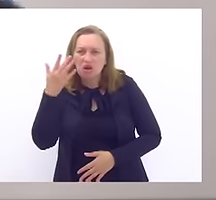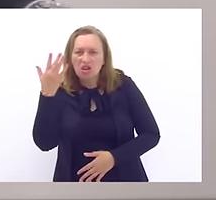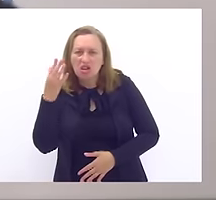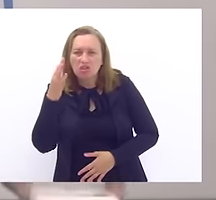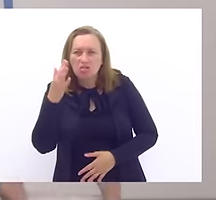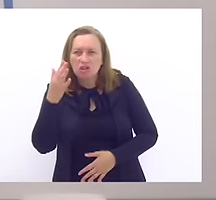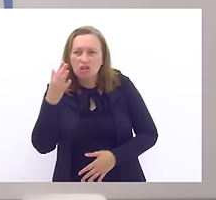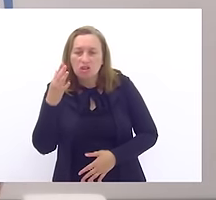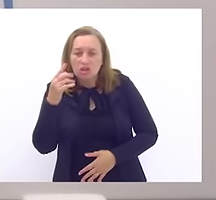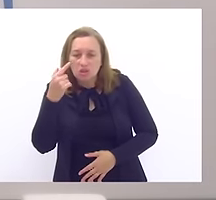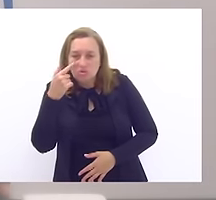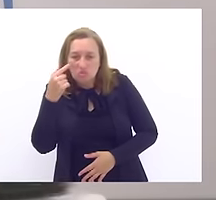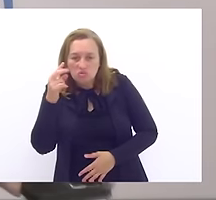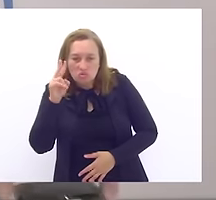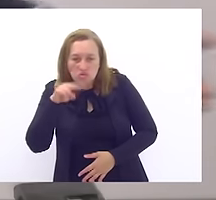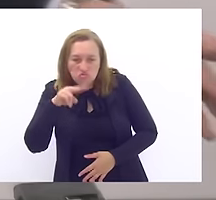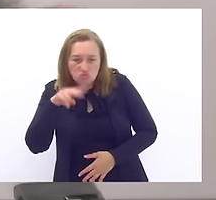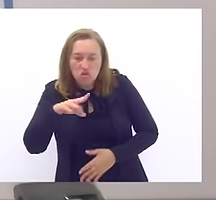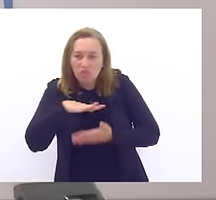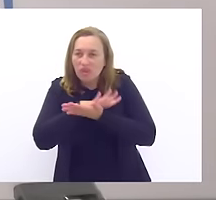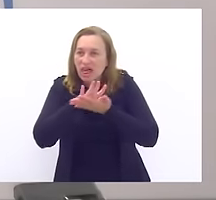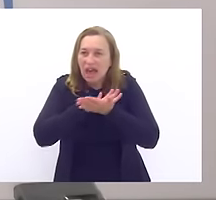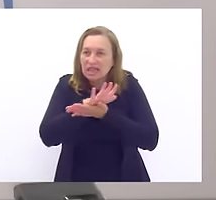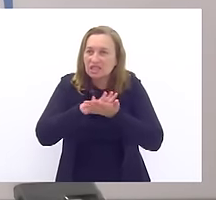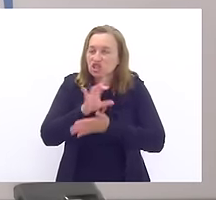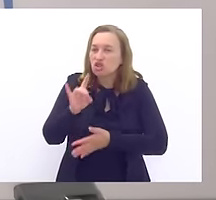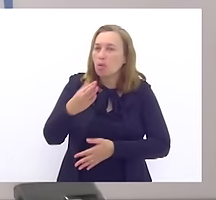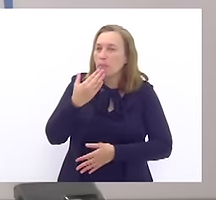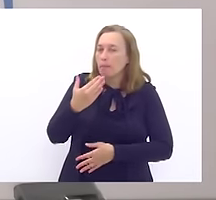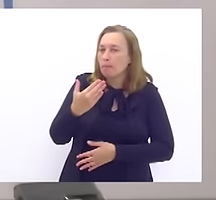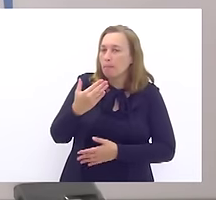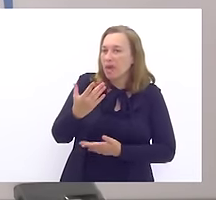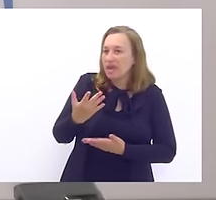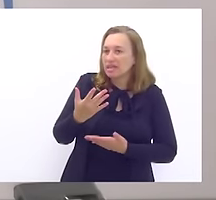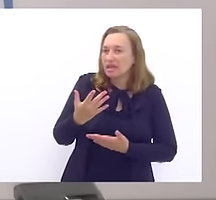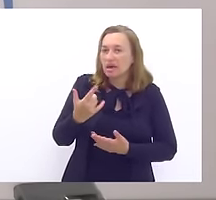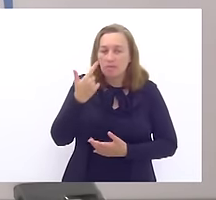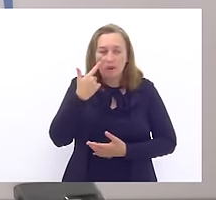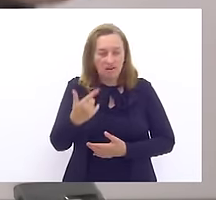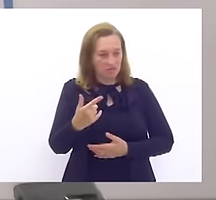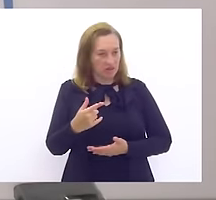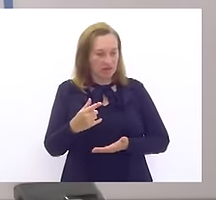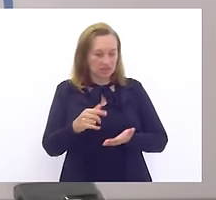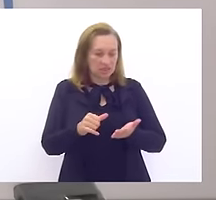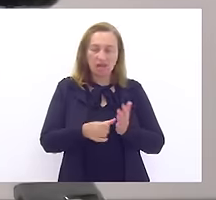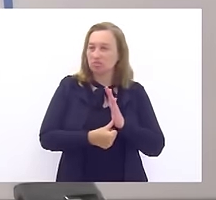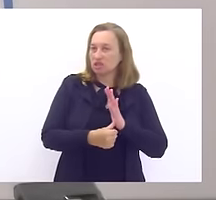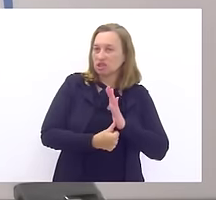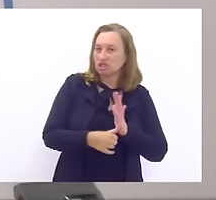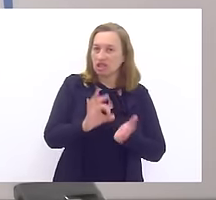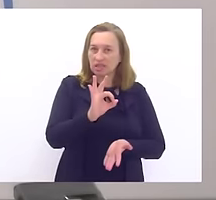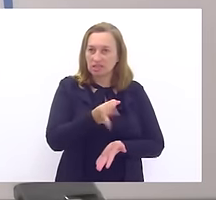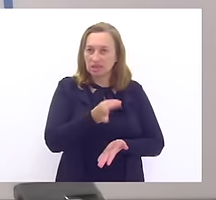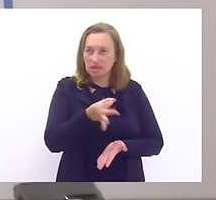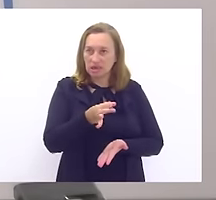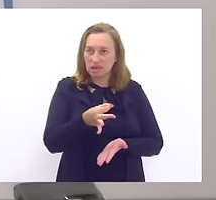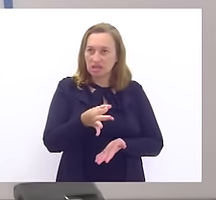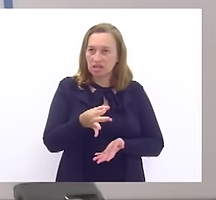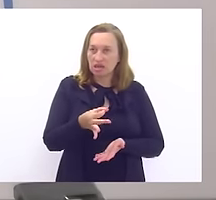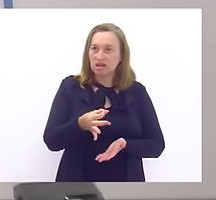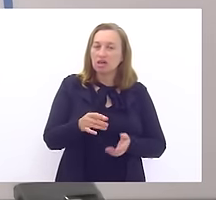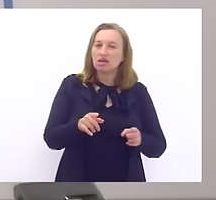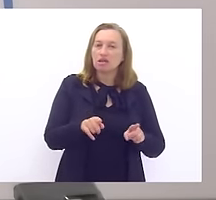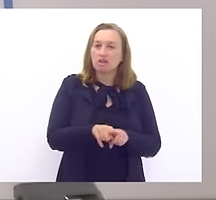para saber se ele tá com o IPVA e dia com o documento em dia e se o pneu da direita Eu presumo que seja uma crítica do deputado Ratinho tem feito